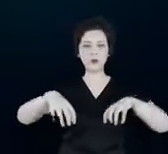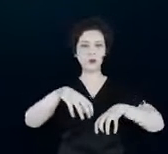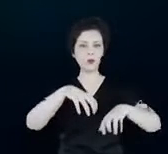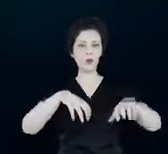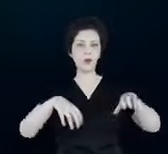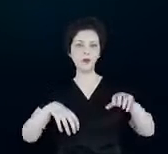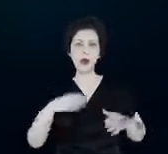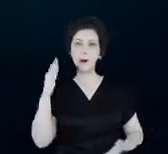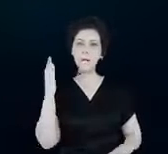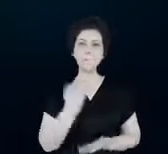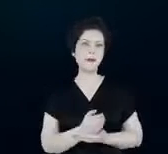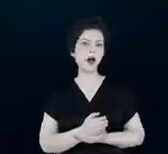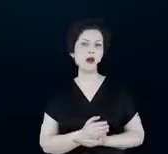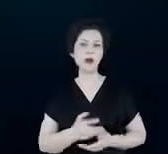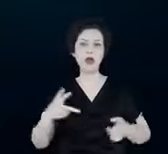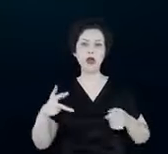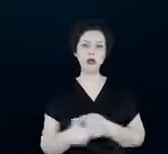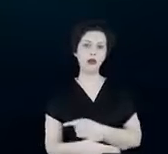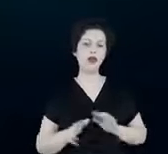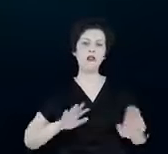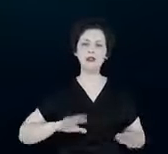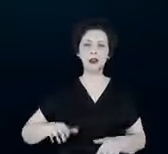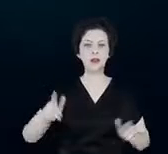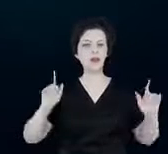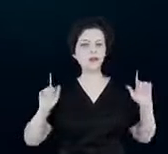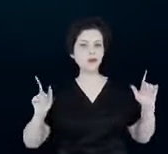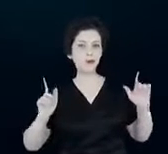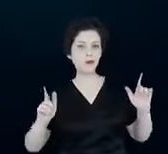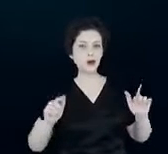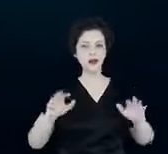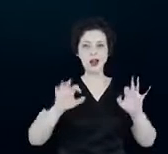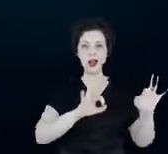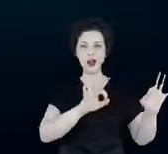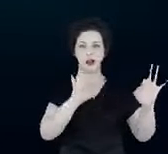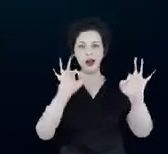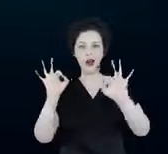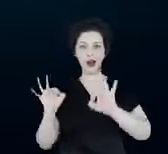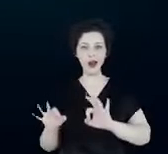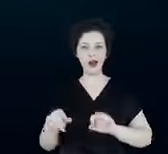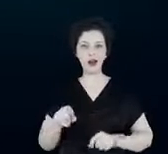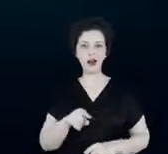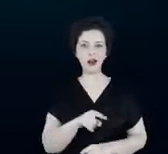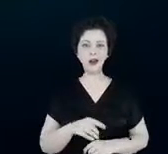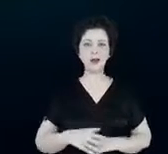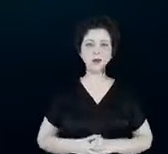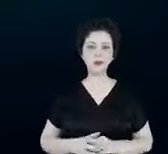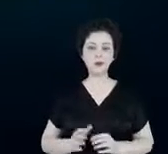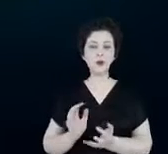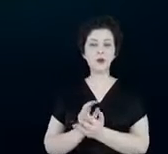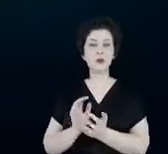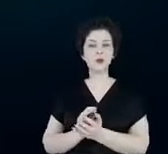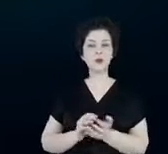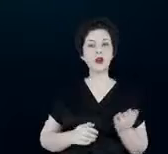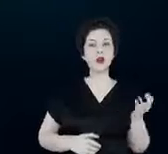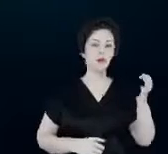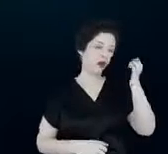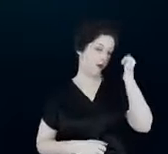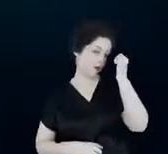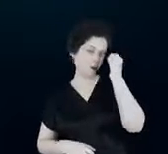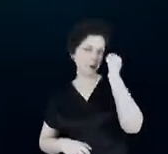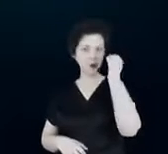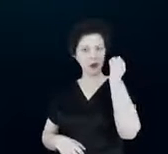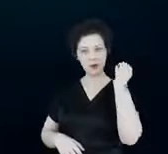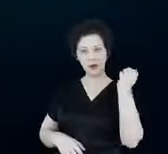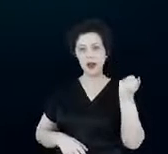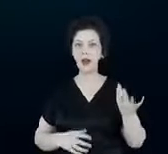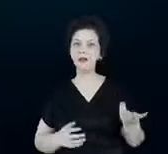interromper o cliente para entreter o cliente e é claro que está assistindo o anel seu o seu grupo sertanejo Predileto você vai